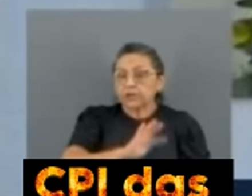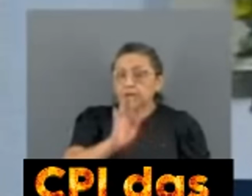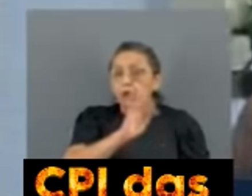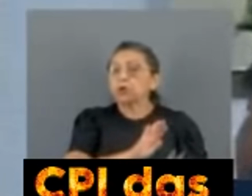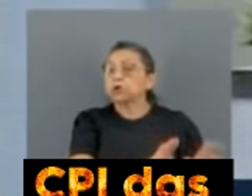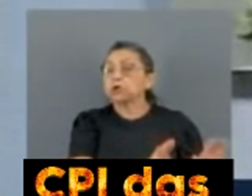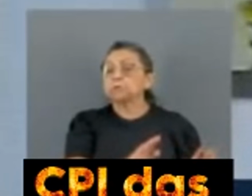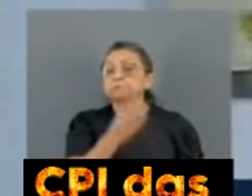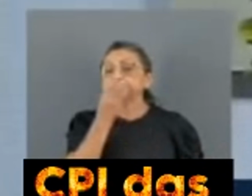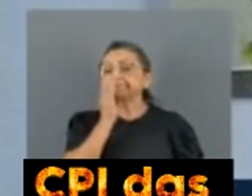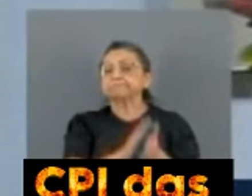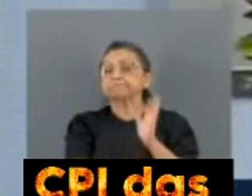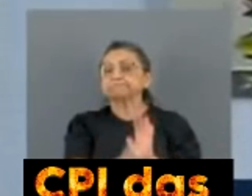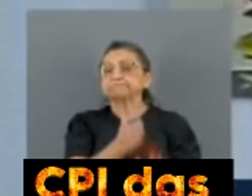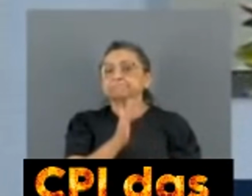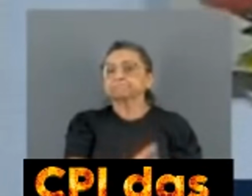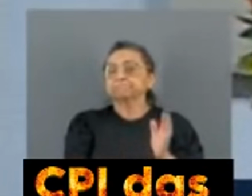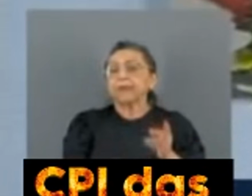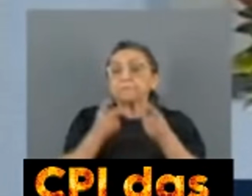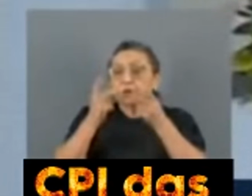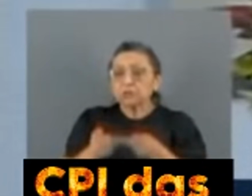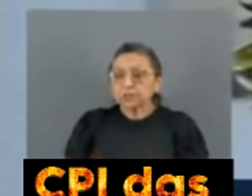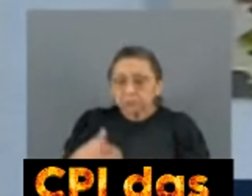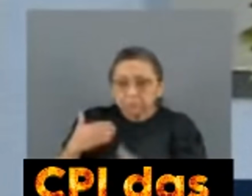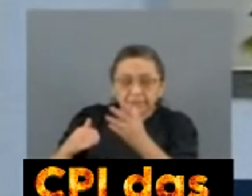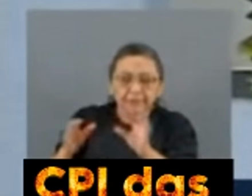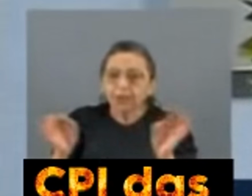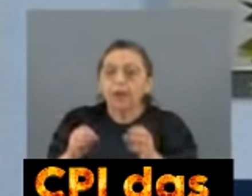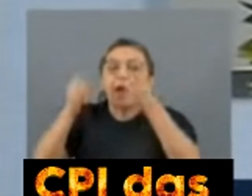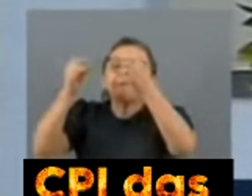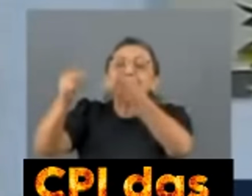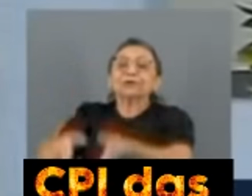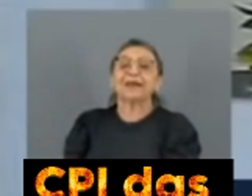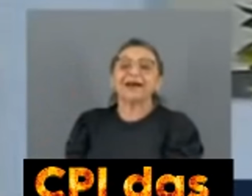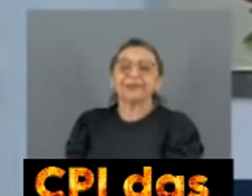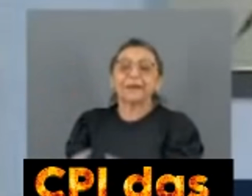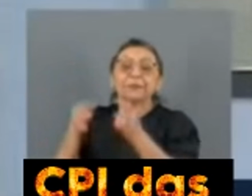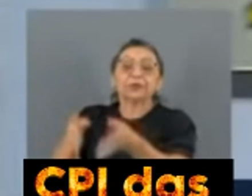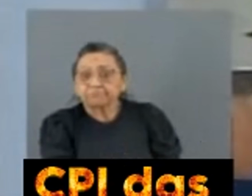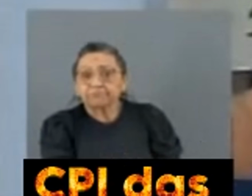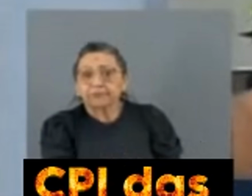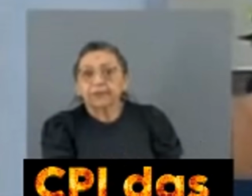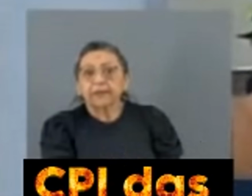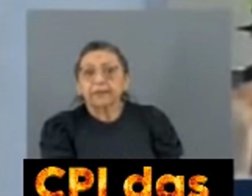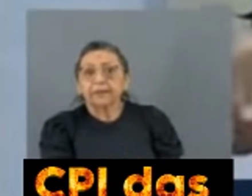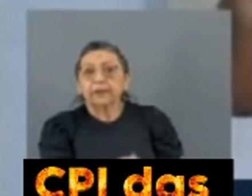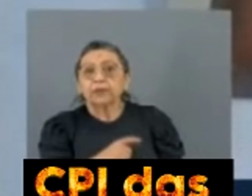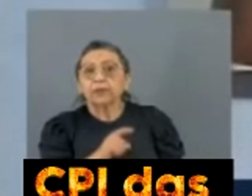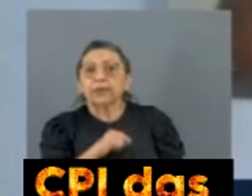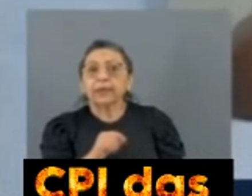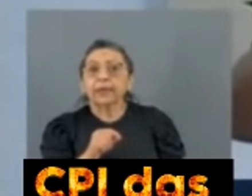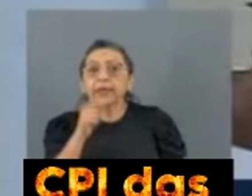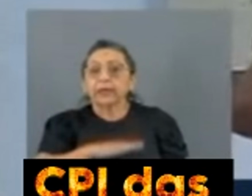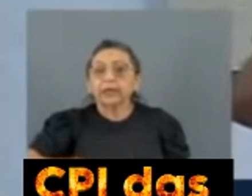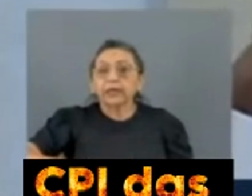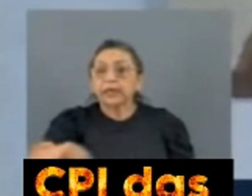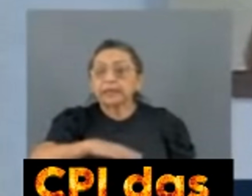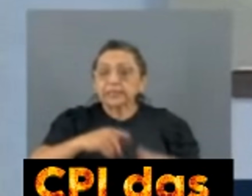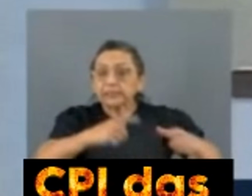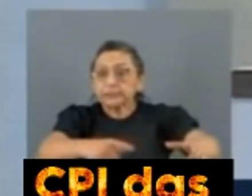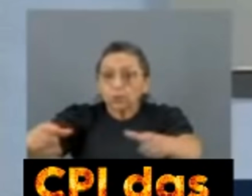conta e aquele projeto não avançou. Abandonaram. O que que aconteceu? Criadouro